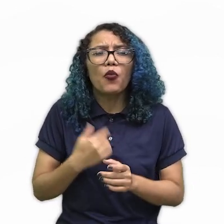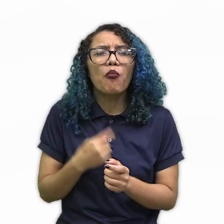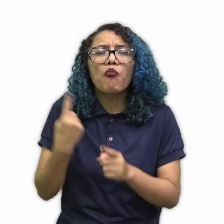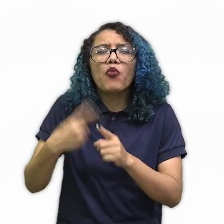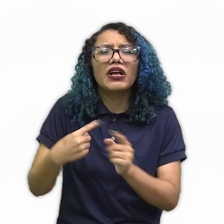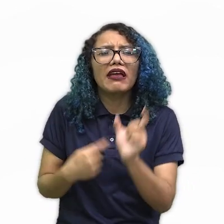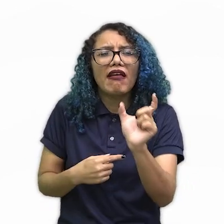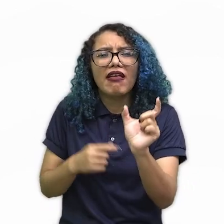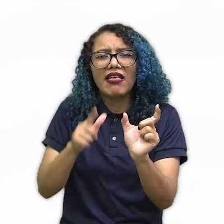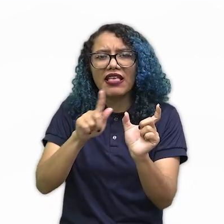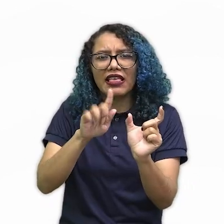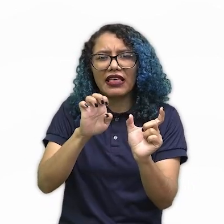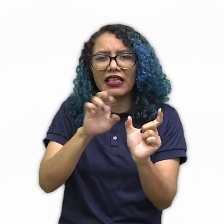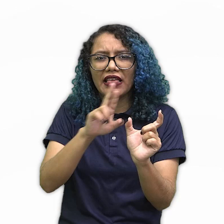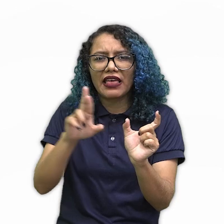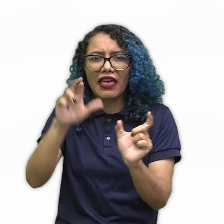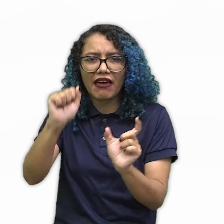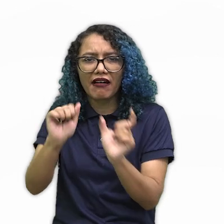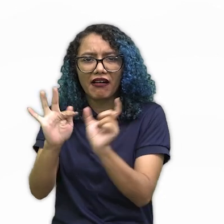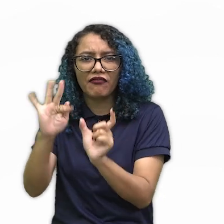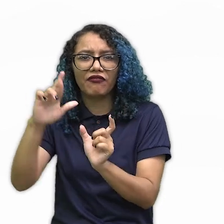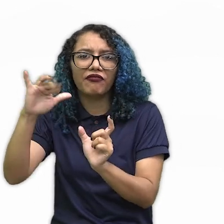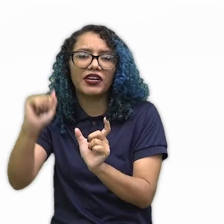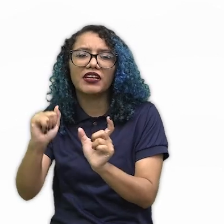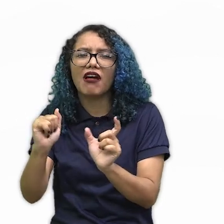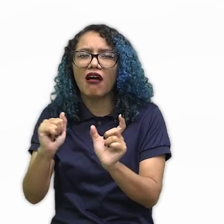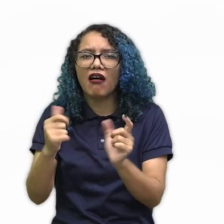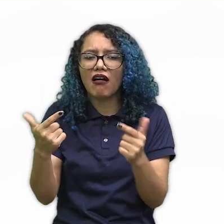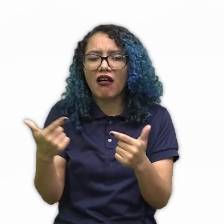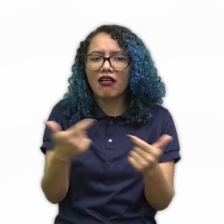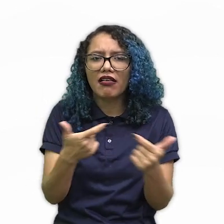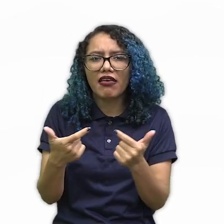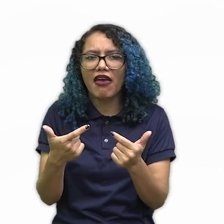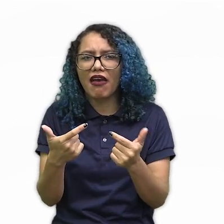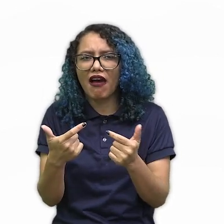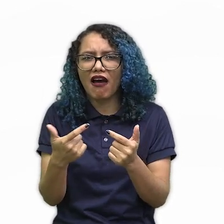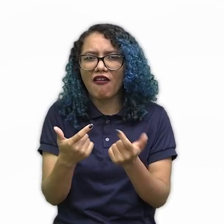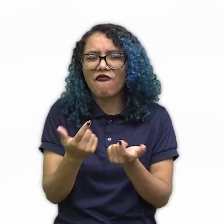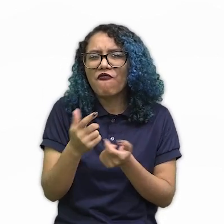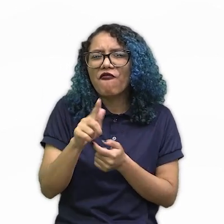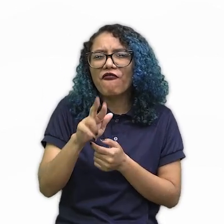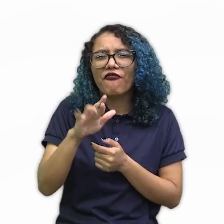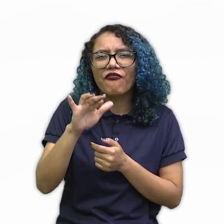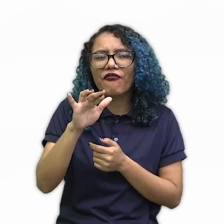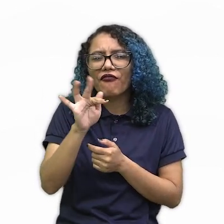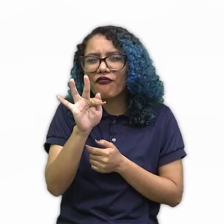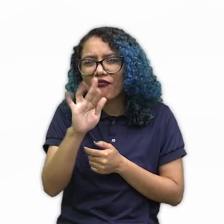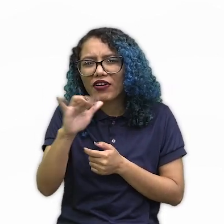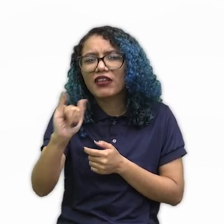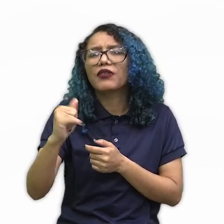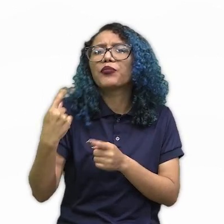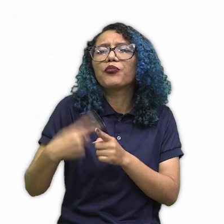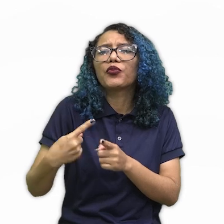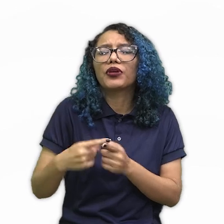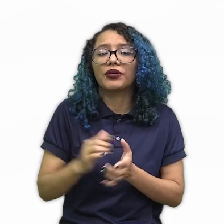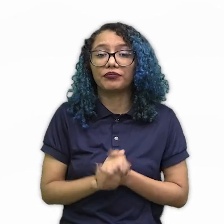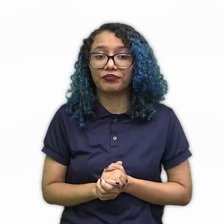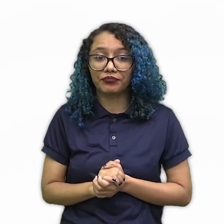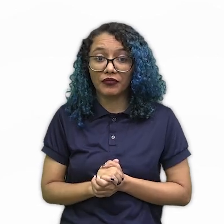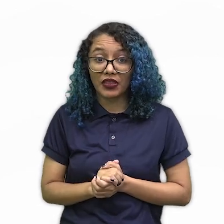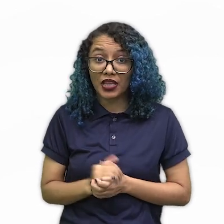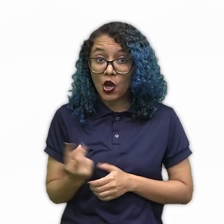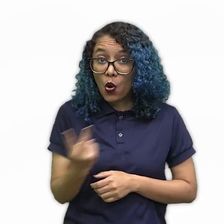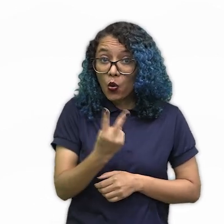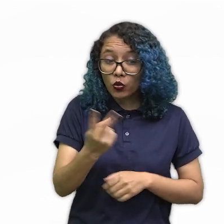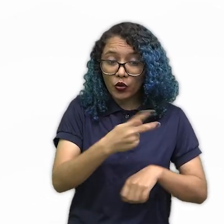porquê do termo Guerra Fria? O termo Guerra Fria, ele vem do fato dessas duas superpotências,